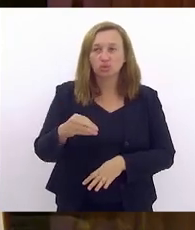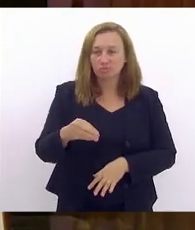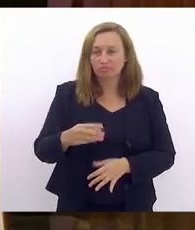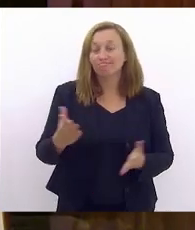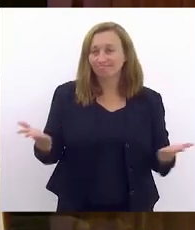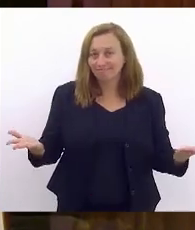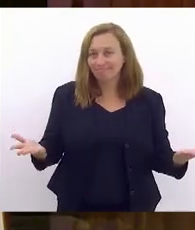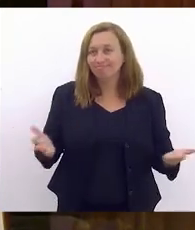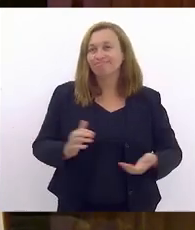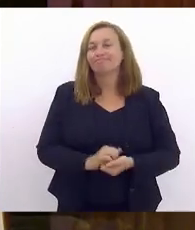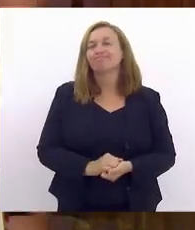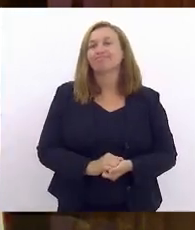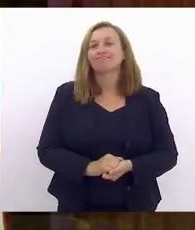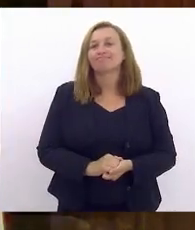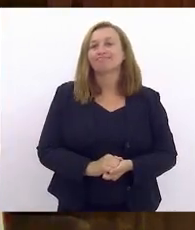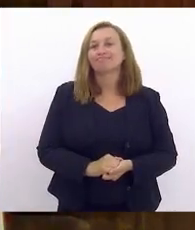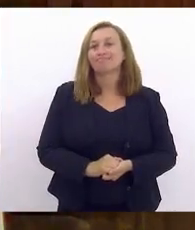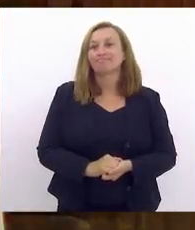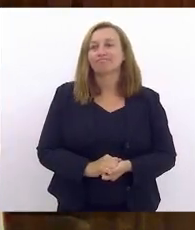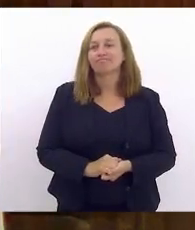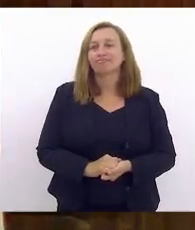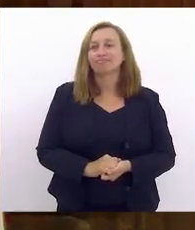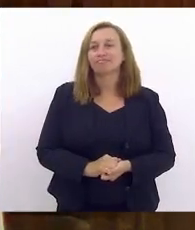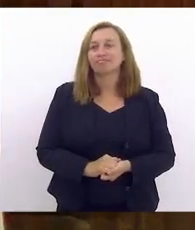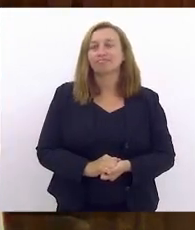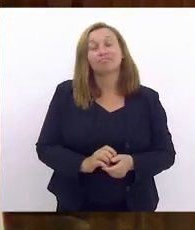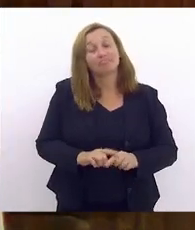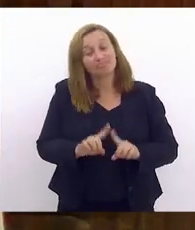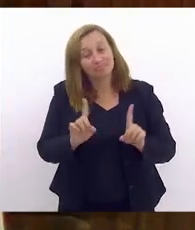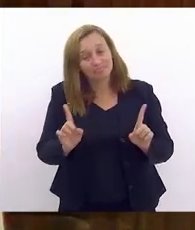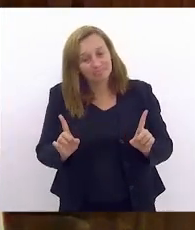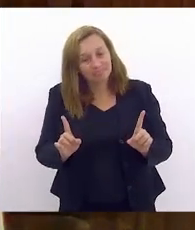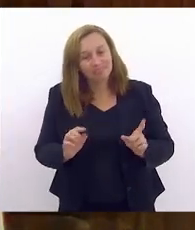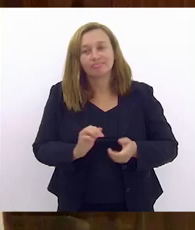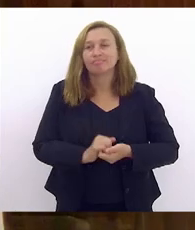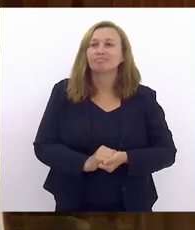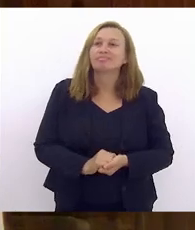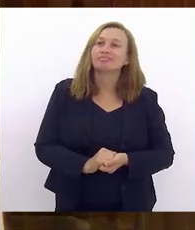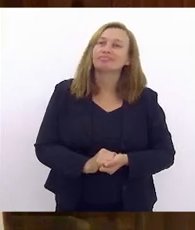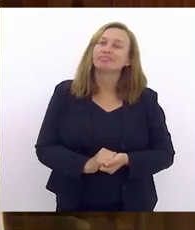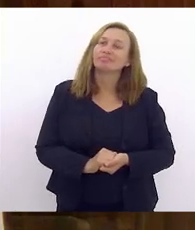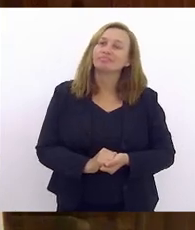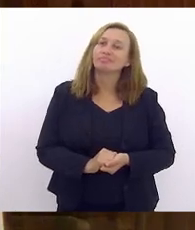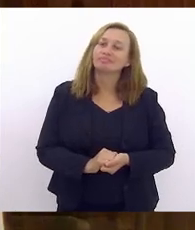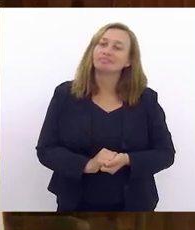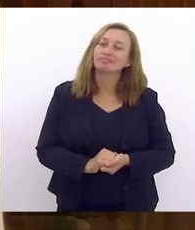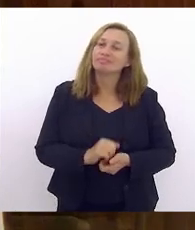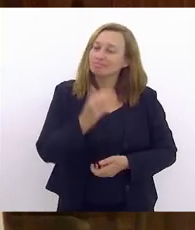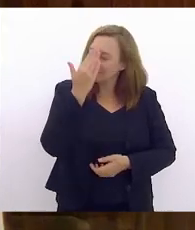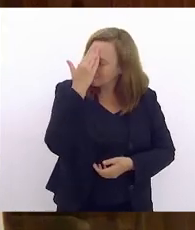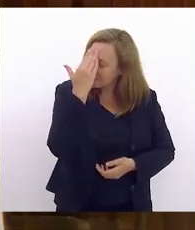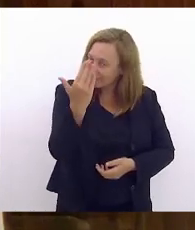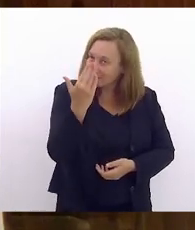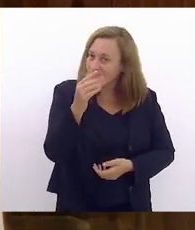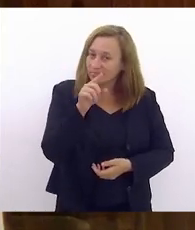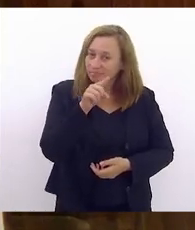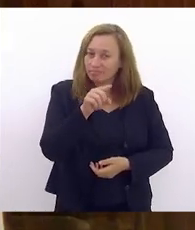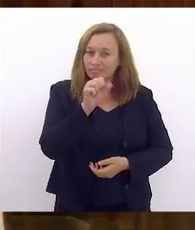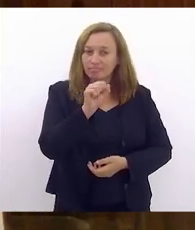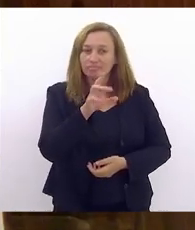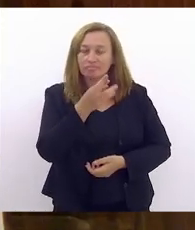venha me expressar aqui, deputado. Mas como tive a incumbência de falar, eu só tenho a agradecer a você, Sandra Velar, meu